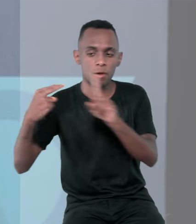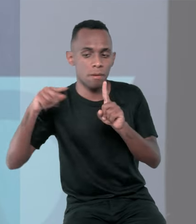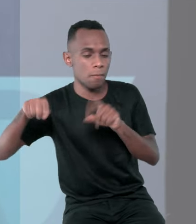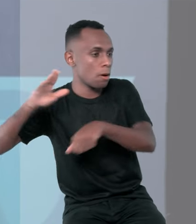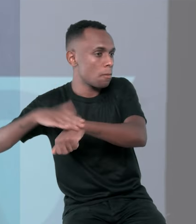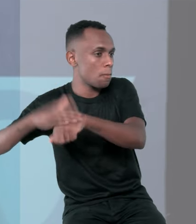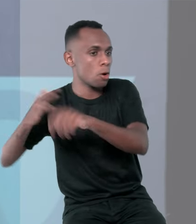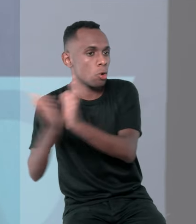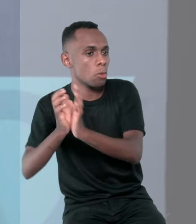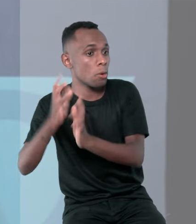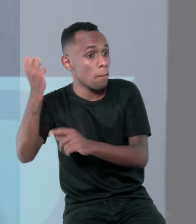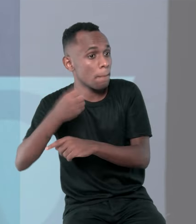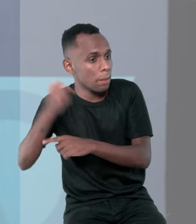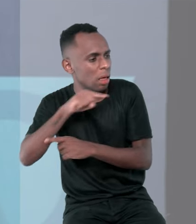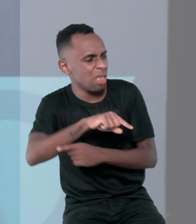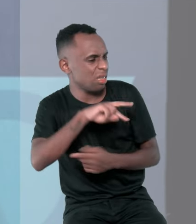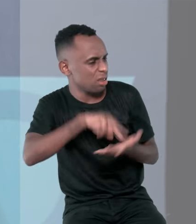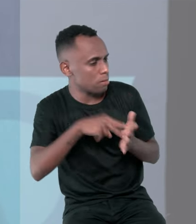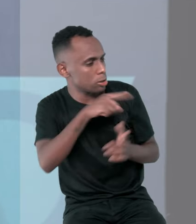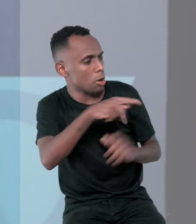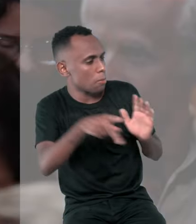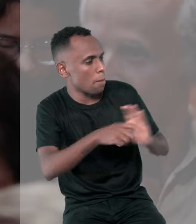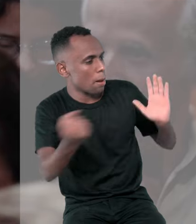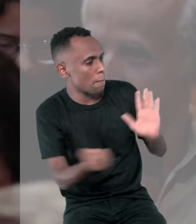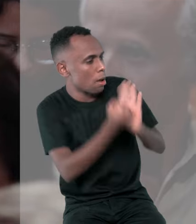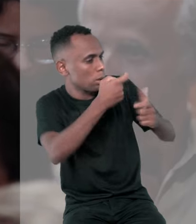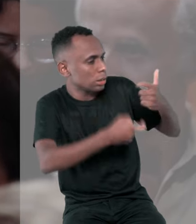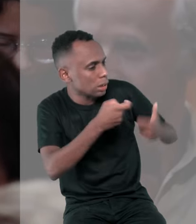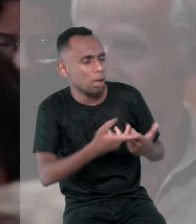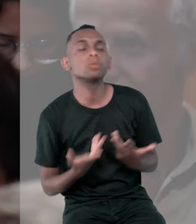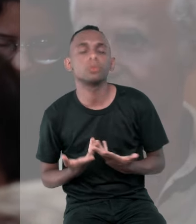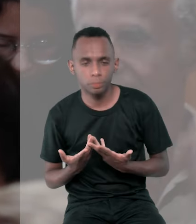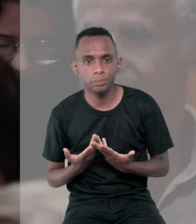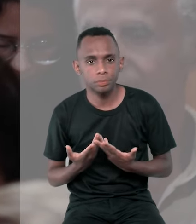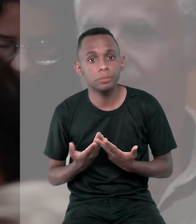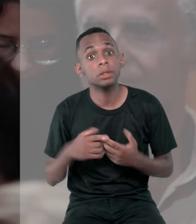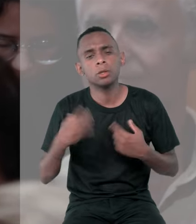branquitude, como ele é sexualizado. Então, na